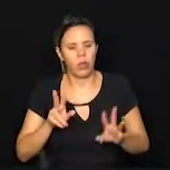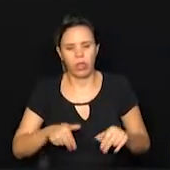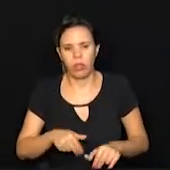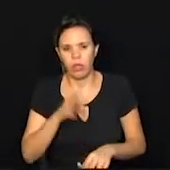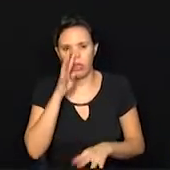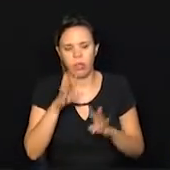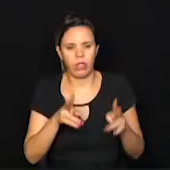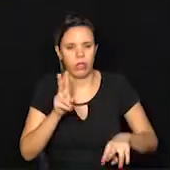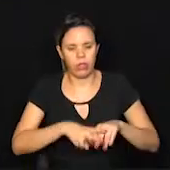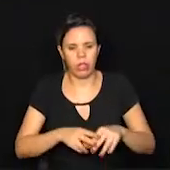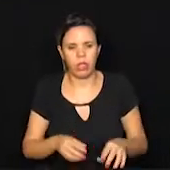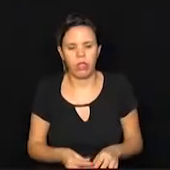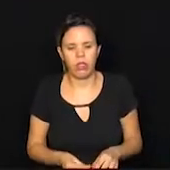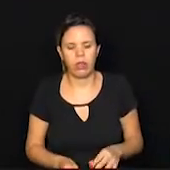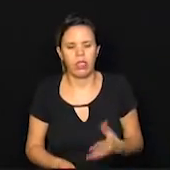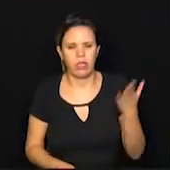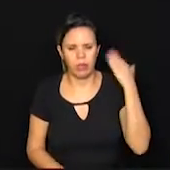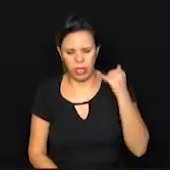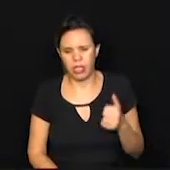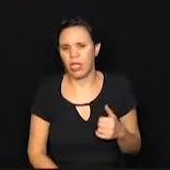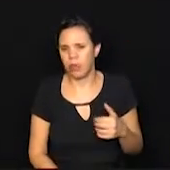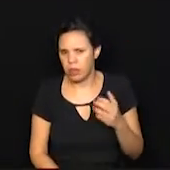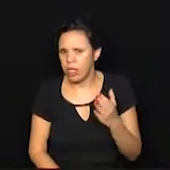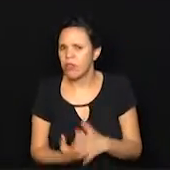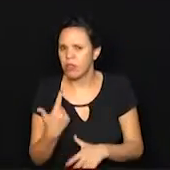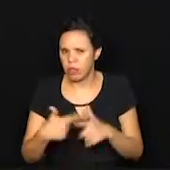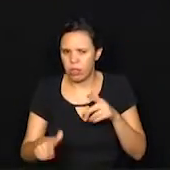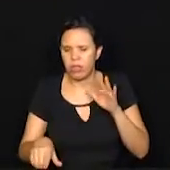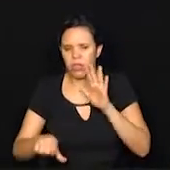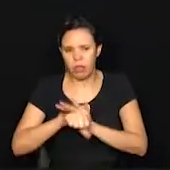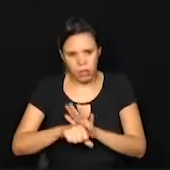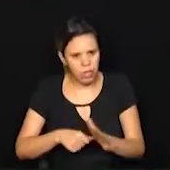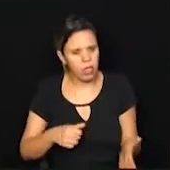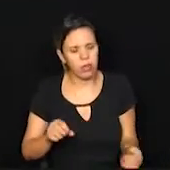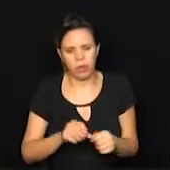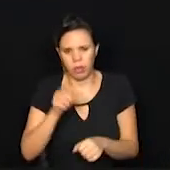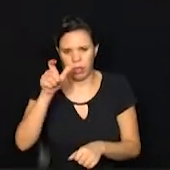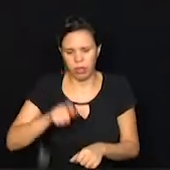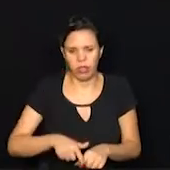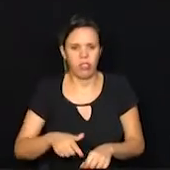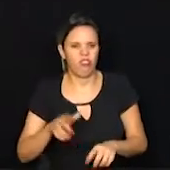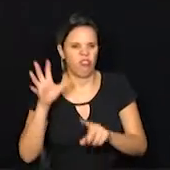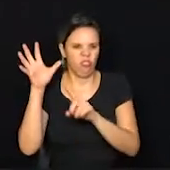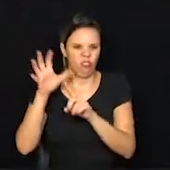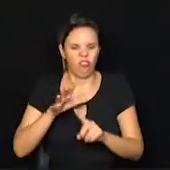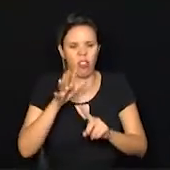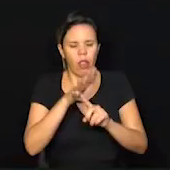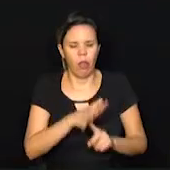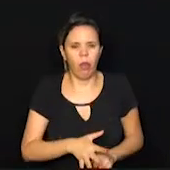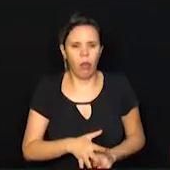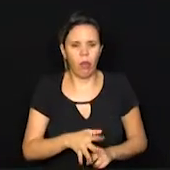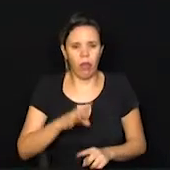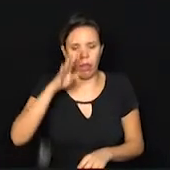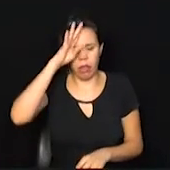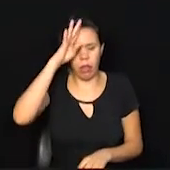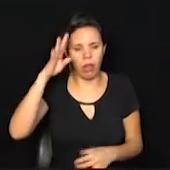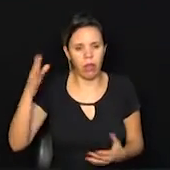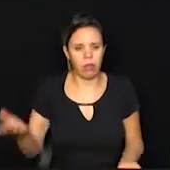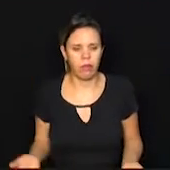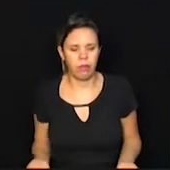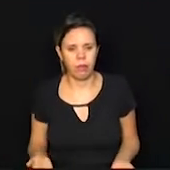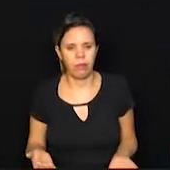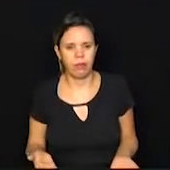mas que sabidamente haviam cometido crimes ou seja todo o aparato de repressão do exército da marinha e da Aeronáutica